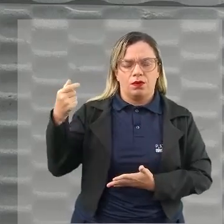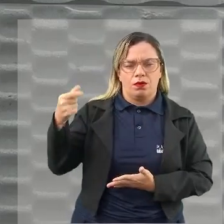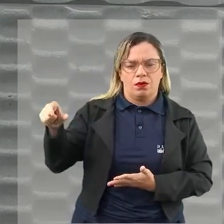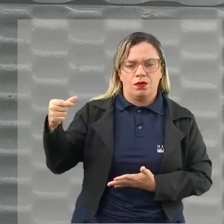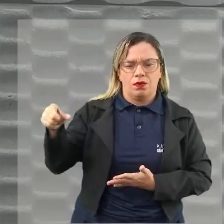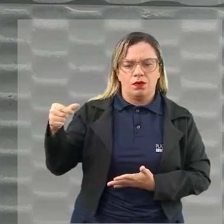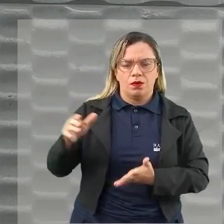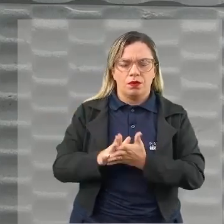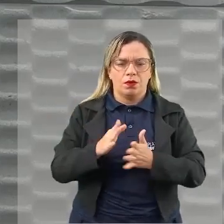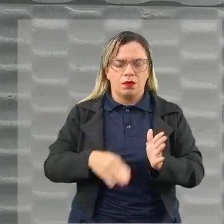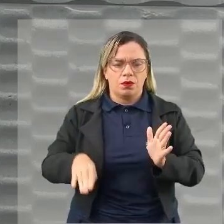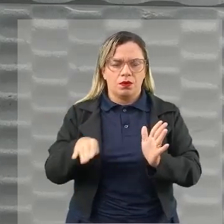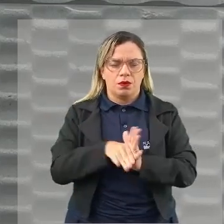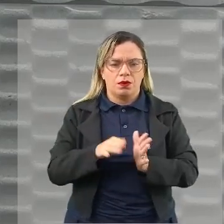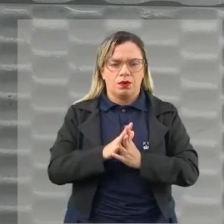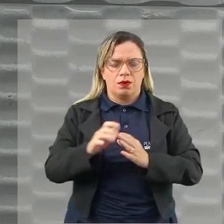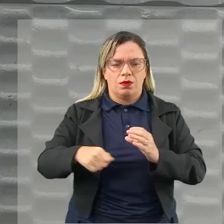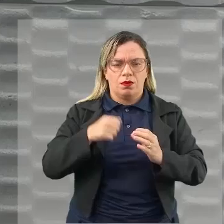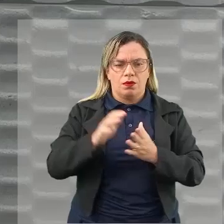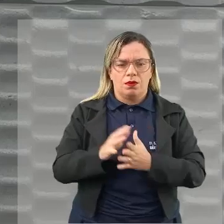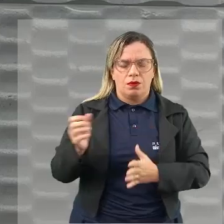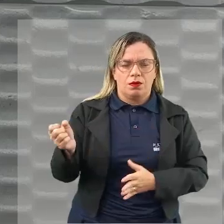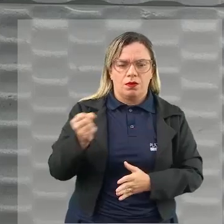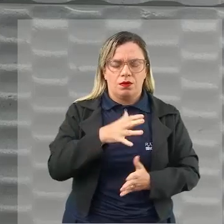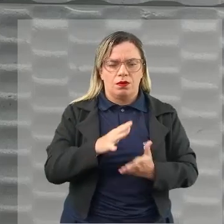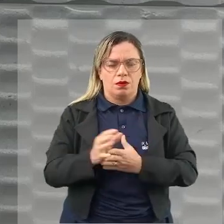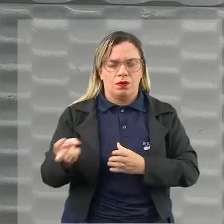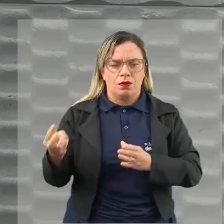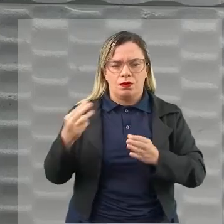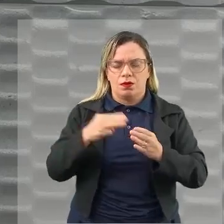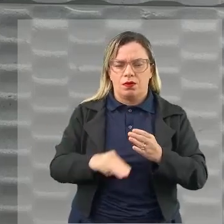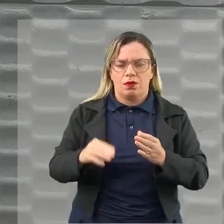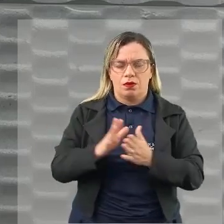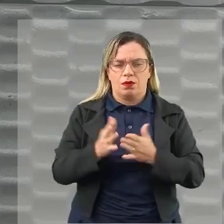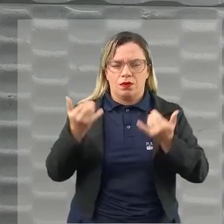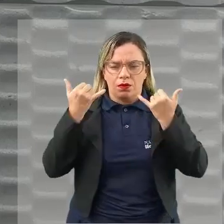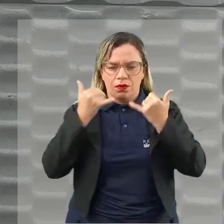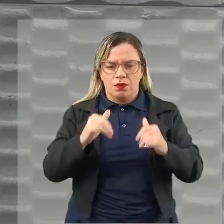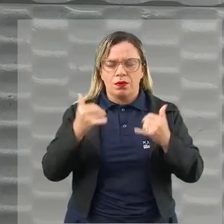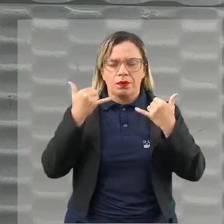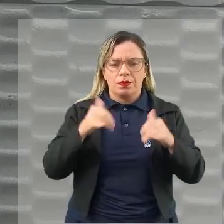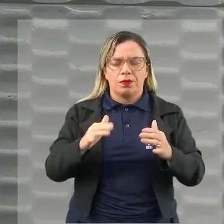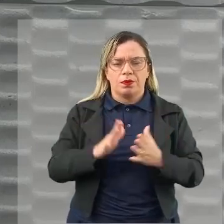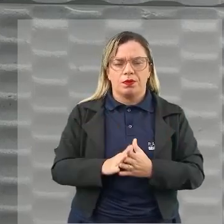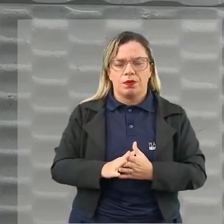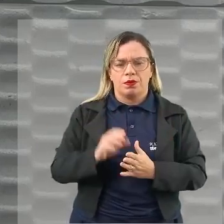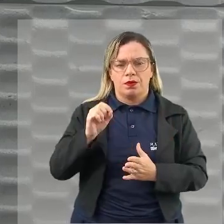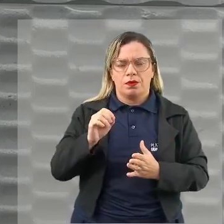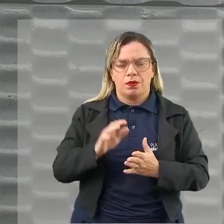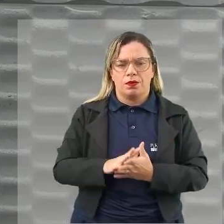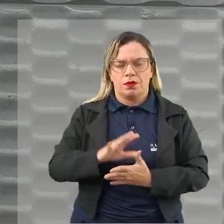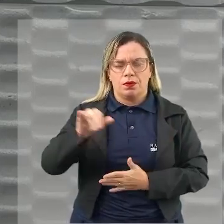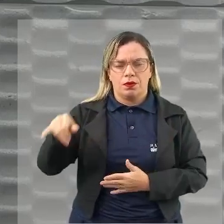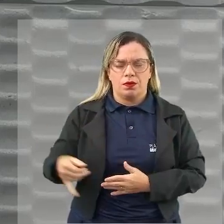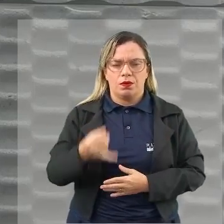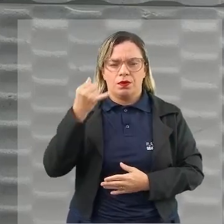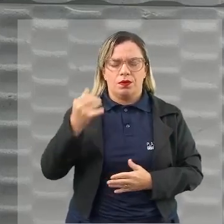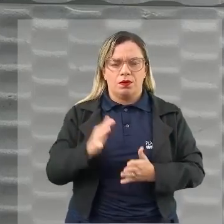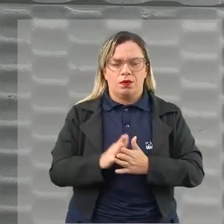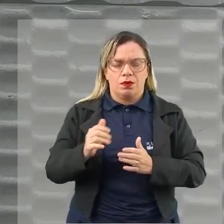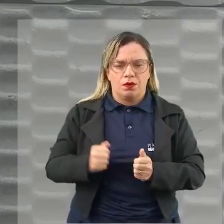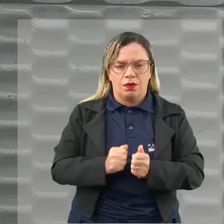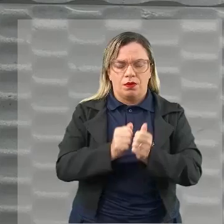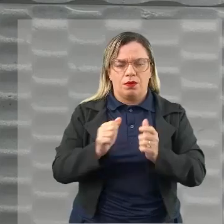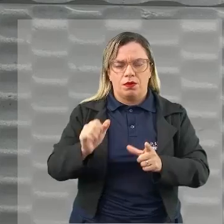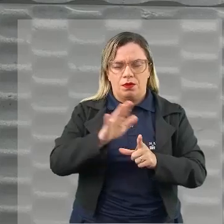que é para quando chegar um vídeo novo você receber essa notificação, essa informação. Aproveita também e segue a Plataforma Gonçalves Dias no Instagram,